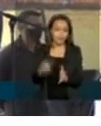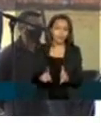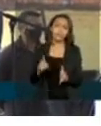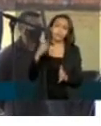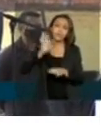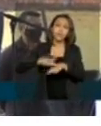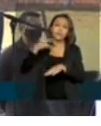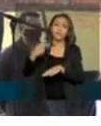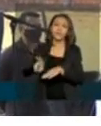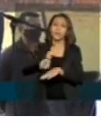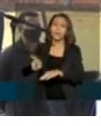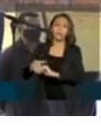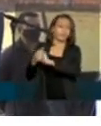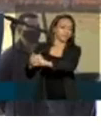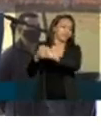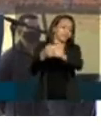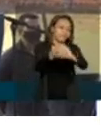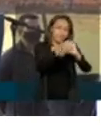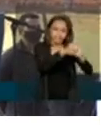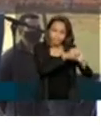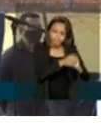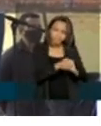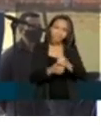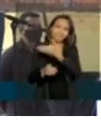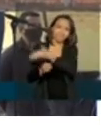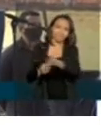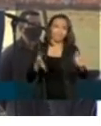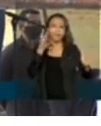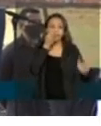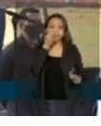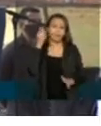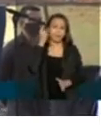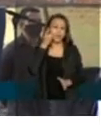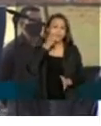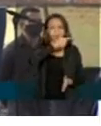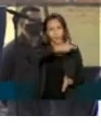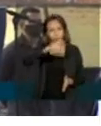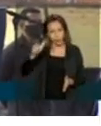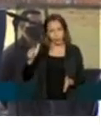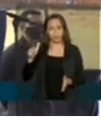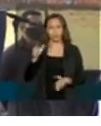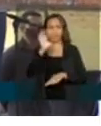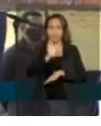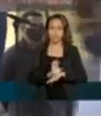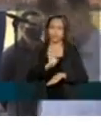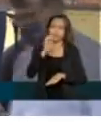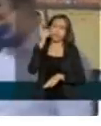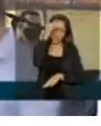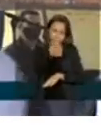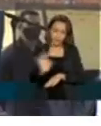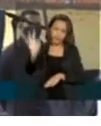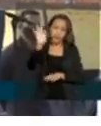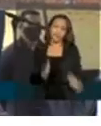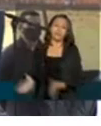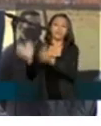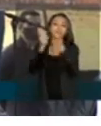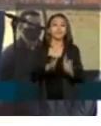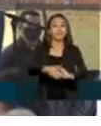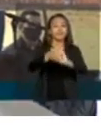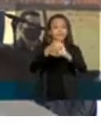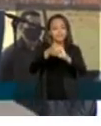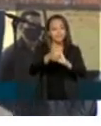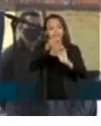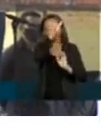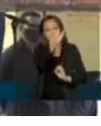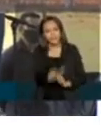parlamentares federais, estaduais, que se fazem presentes aqui. Saudar o nosso prefeito da cidade, querido